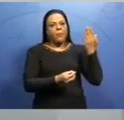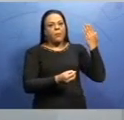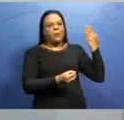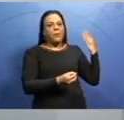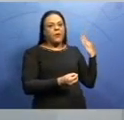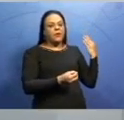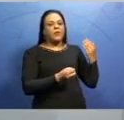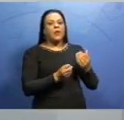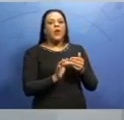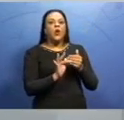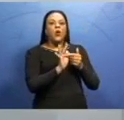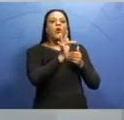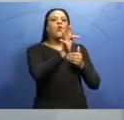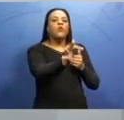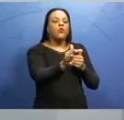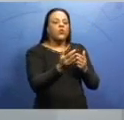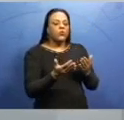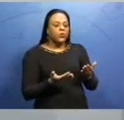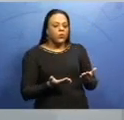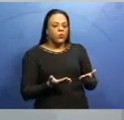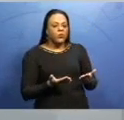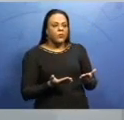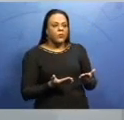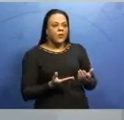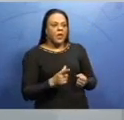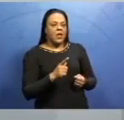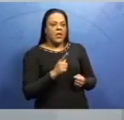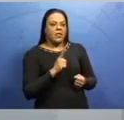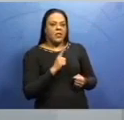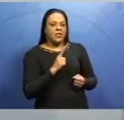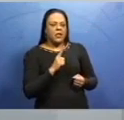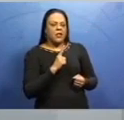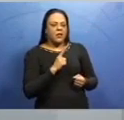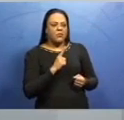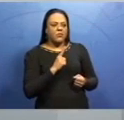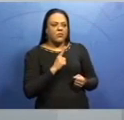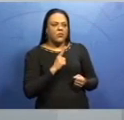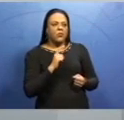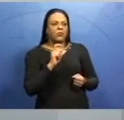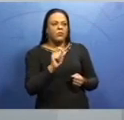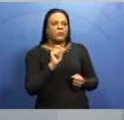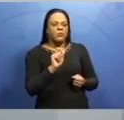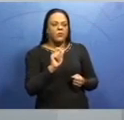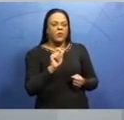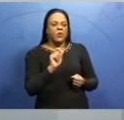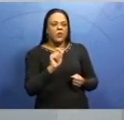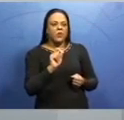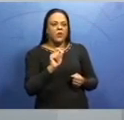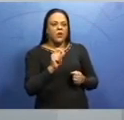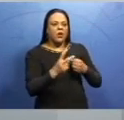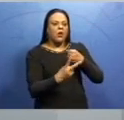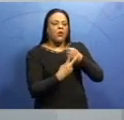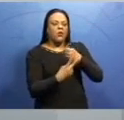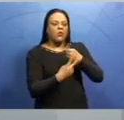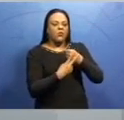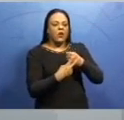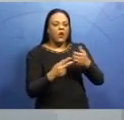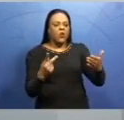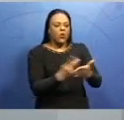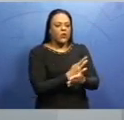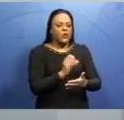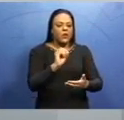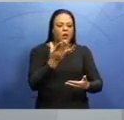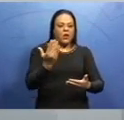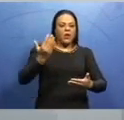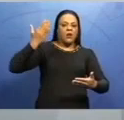passado ou futuro? Teremos já aconteceu? Está acontecendo ou ainda